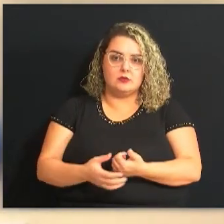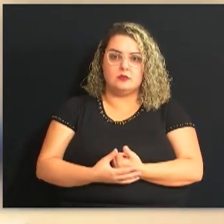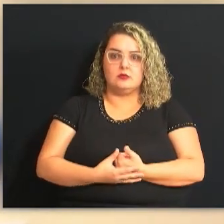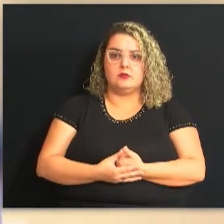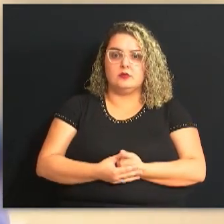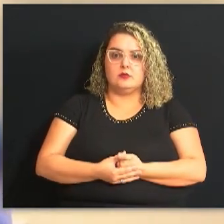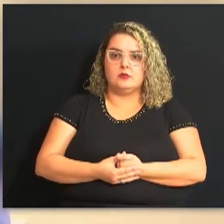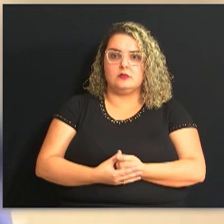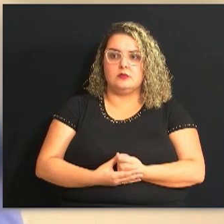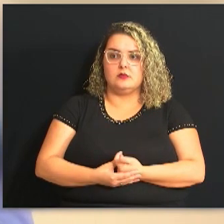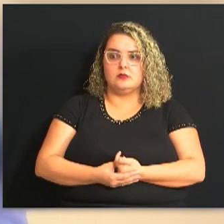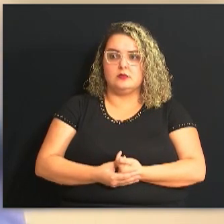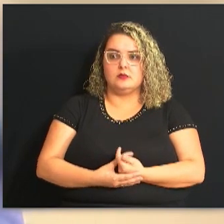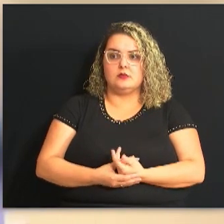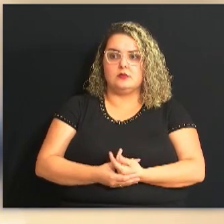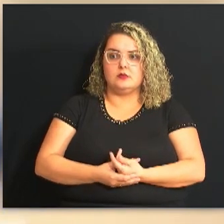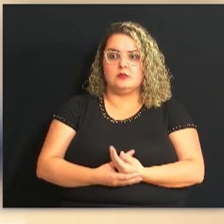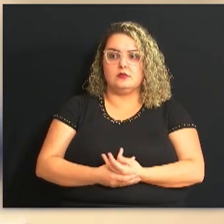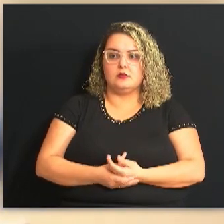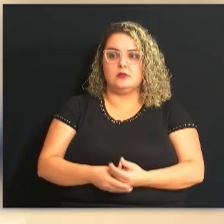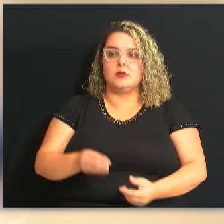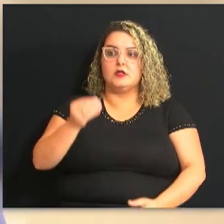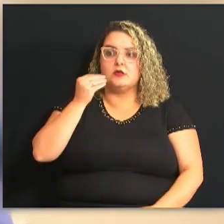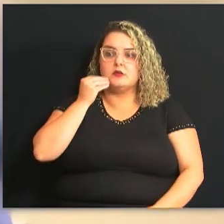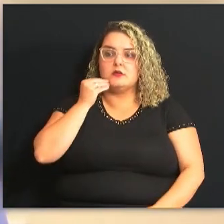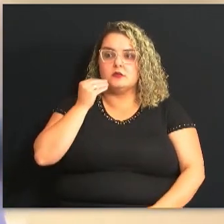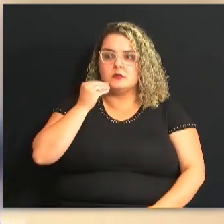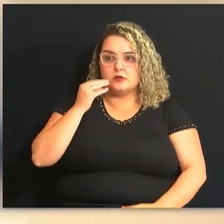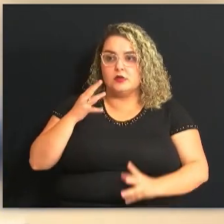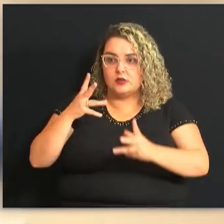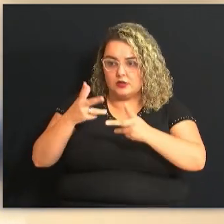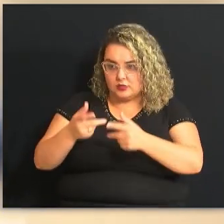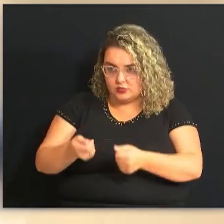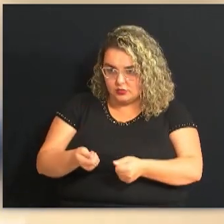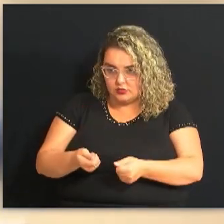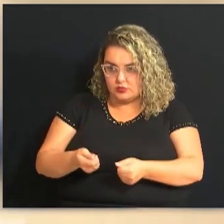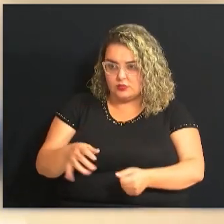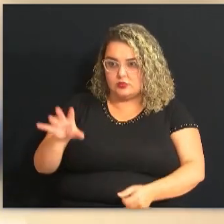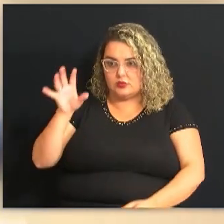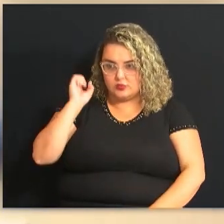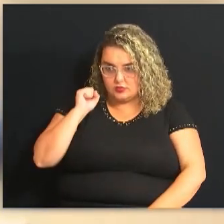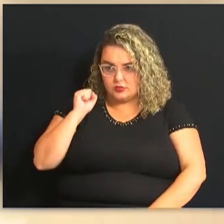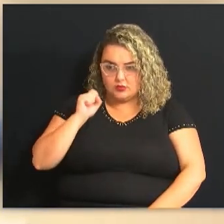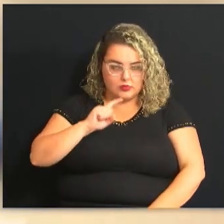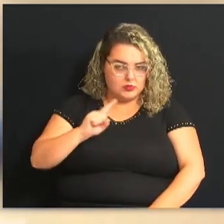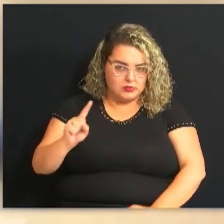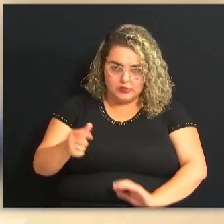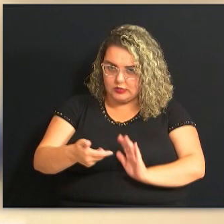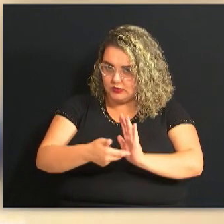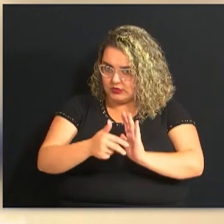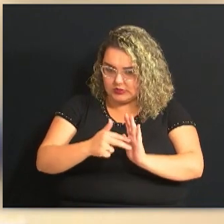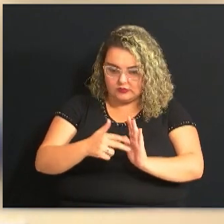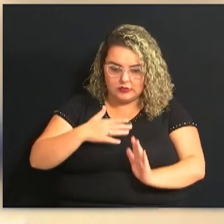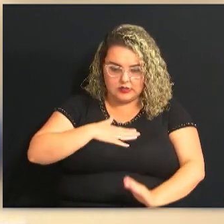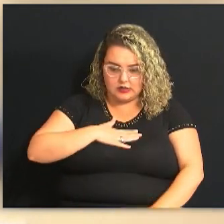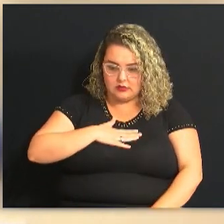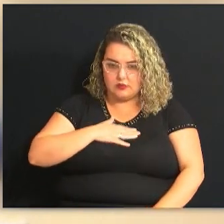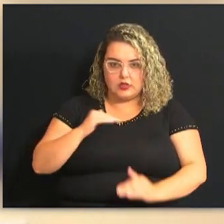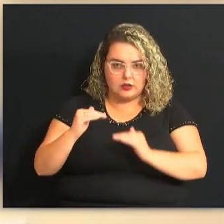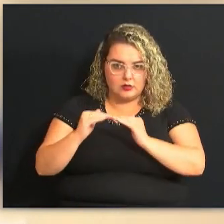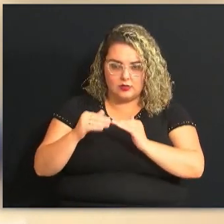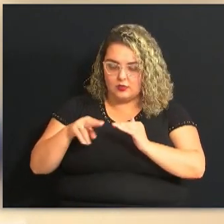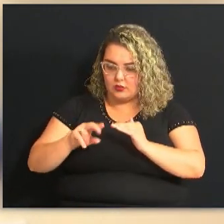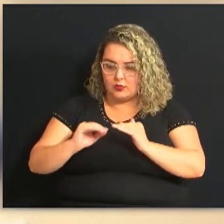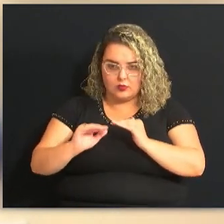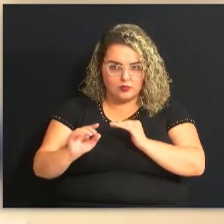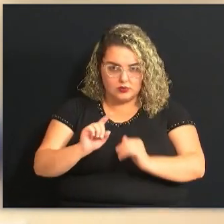para tentar ser fidedigno com aquilo que eu ouvi, não significa que isso expressa também a minha concordância ou não, mas é